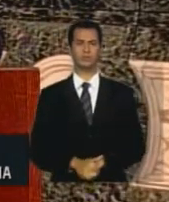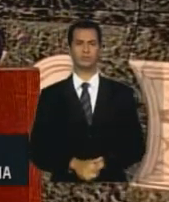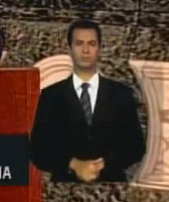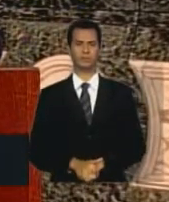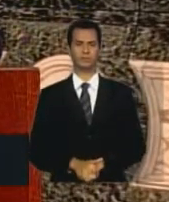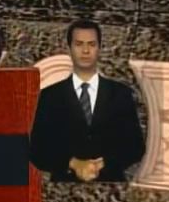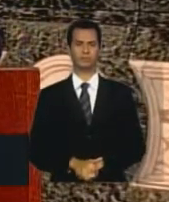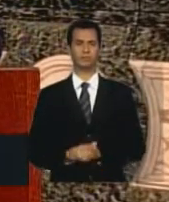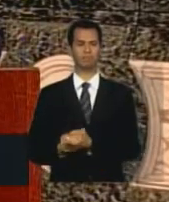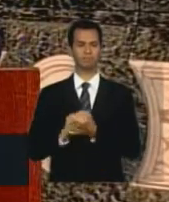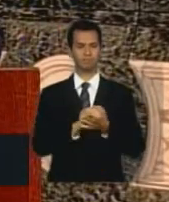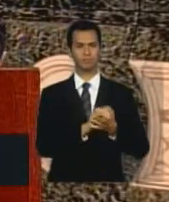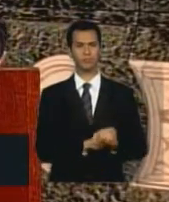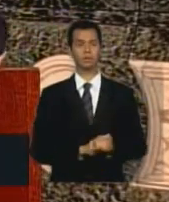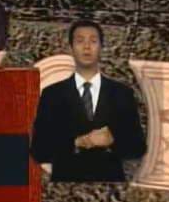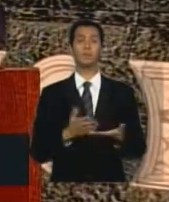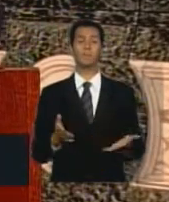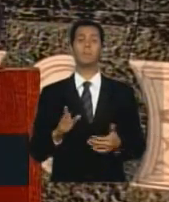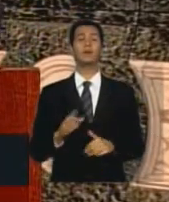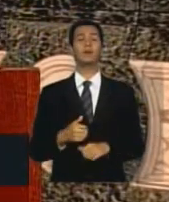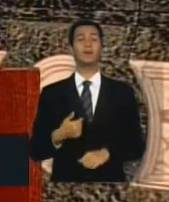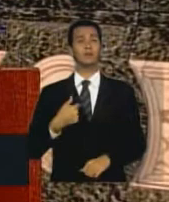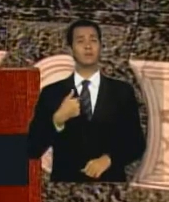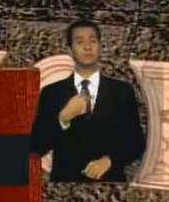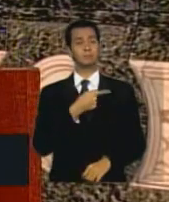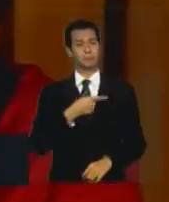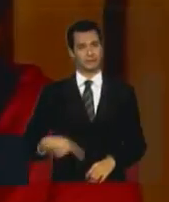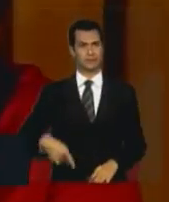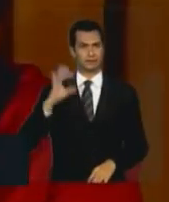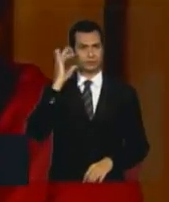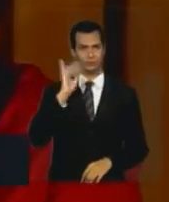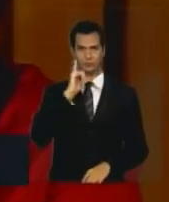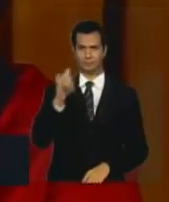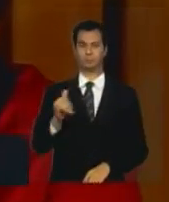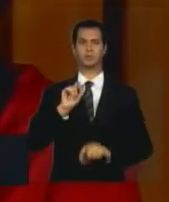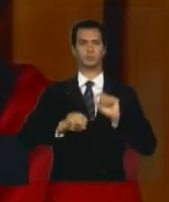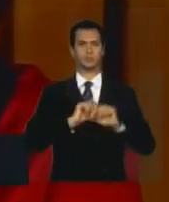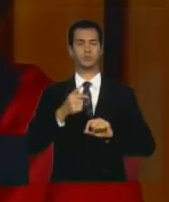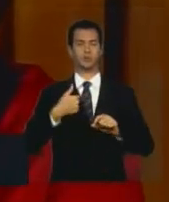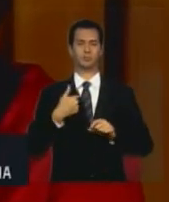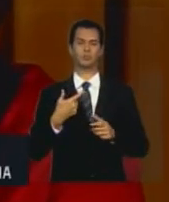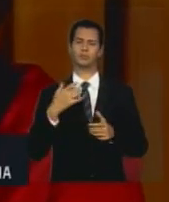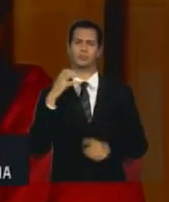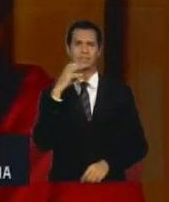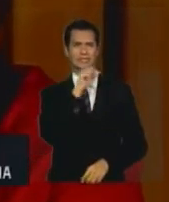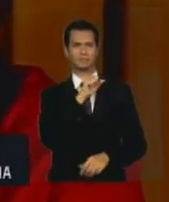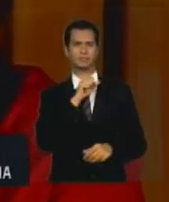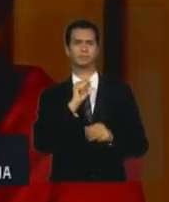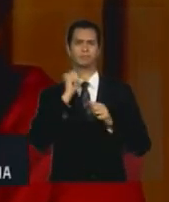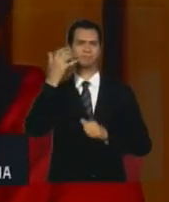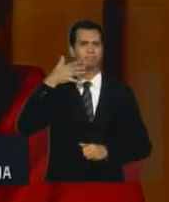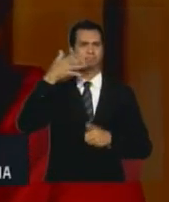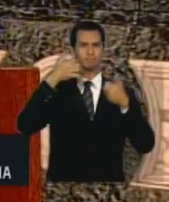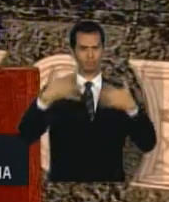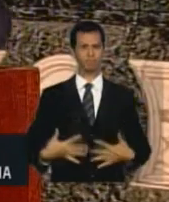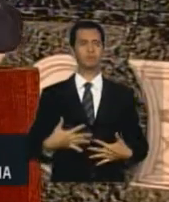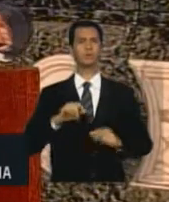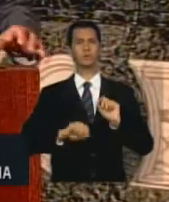Presidenta, eu rapidamente quero fazer algumas menções